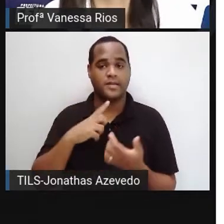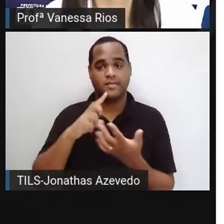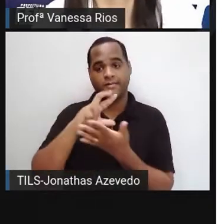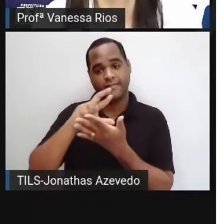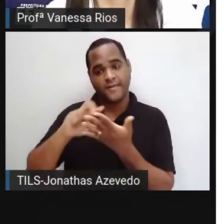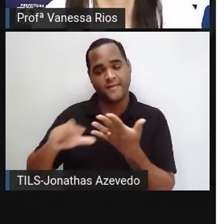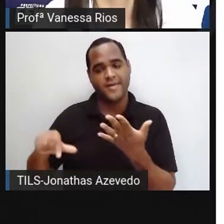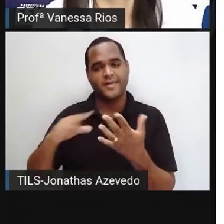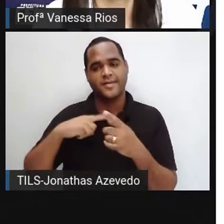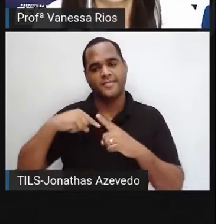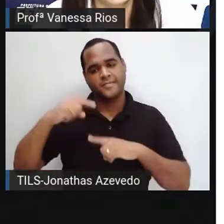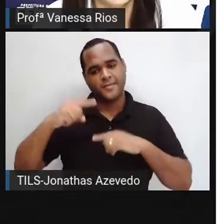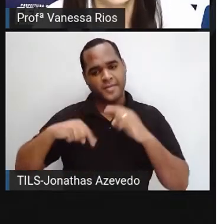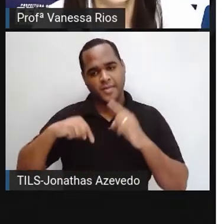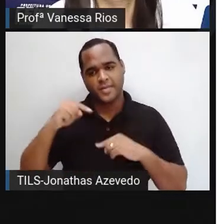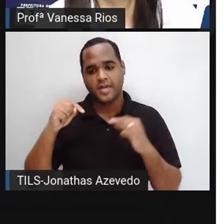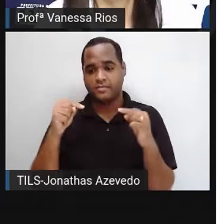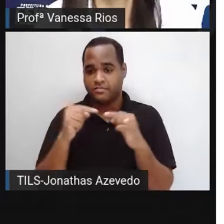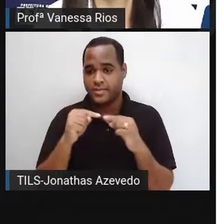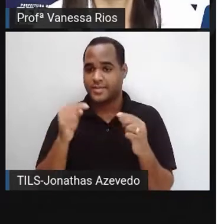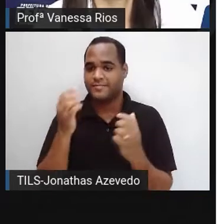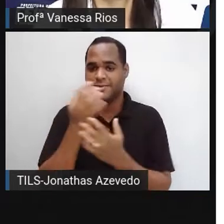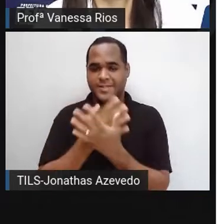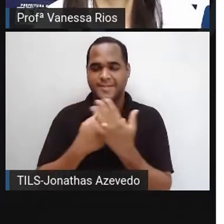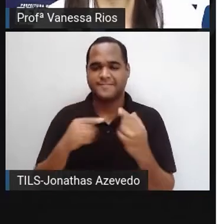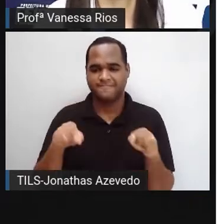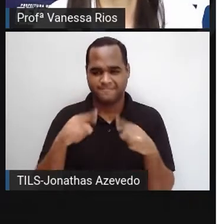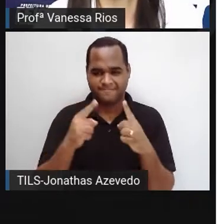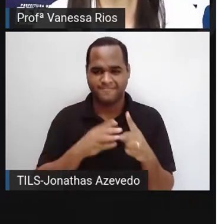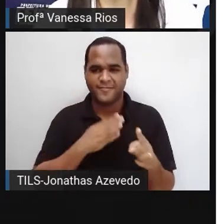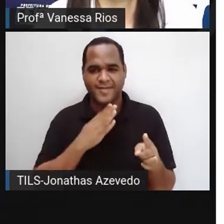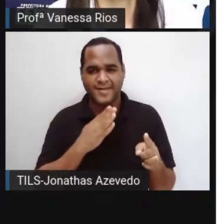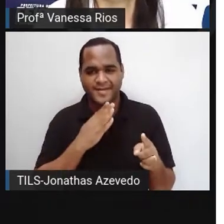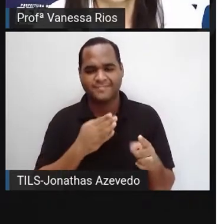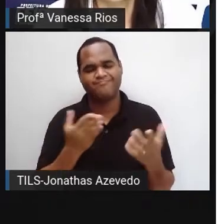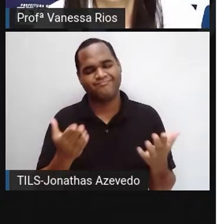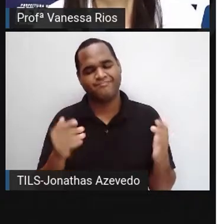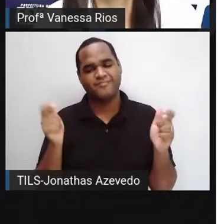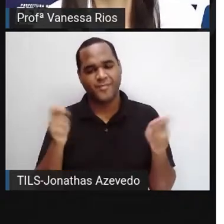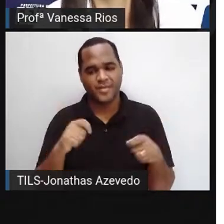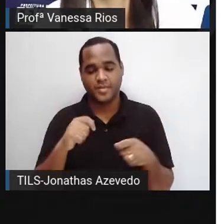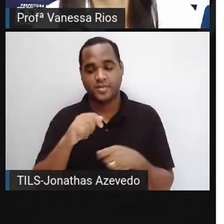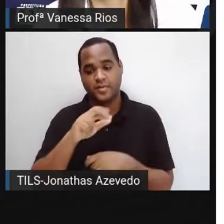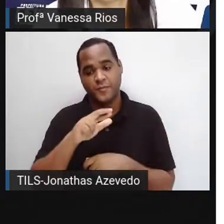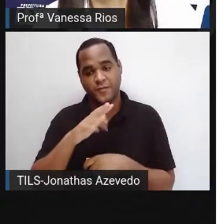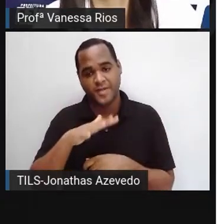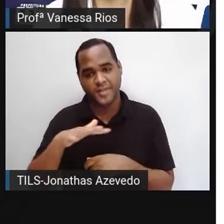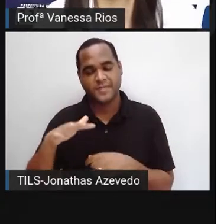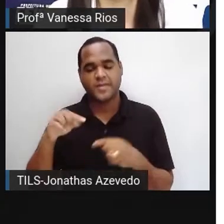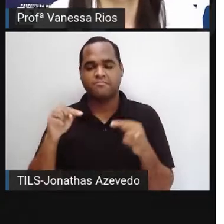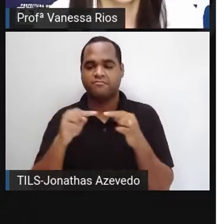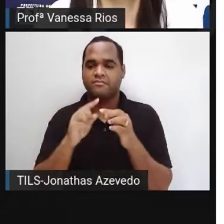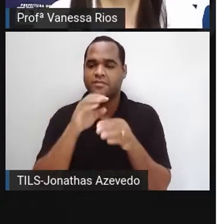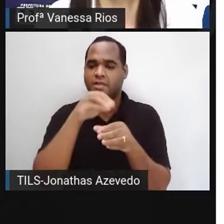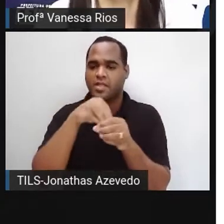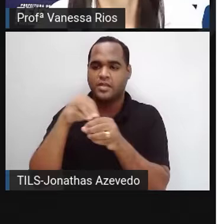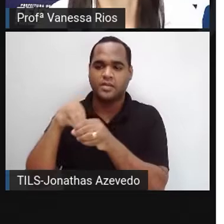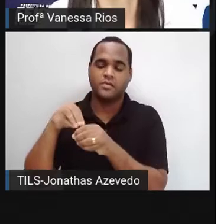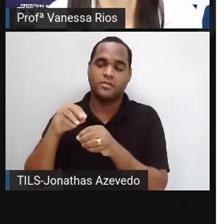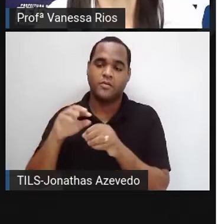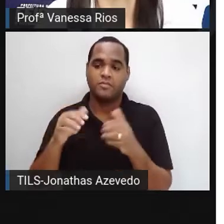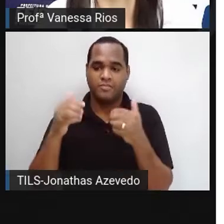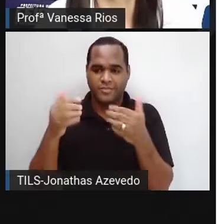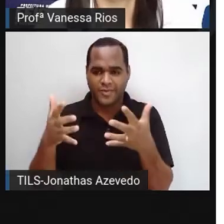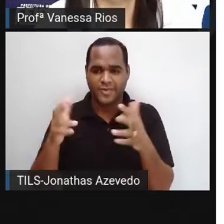elementos que formam a música? Pois é. Pois eles possuem aí ritmos e som internos e externos, como